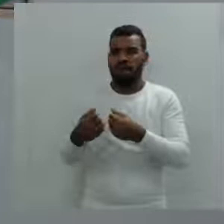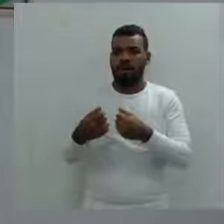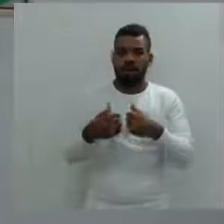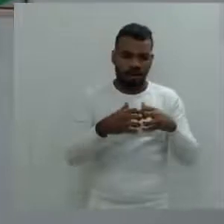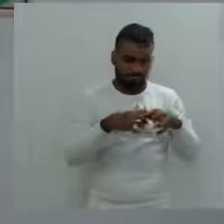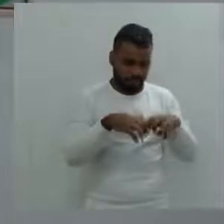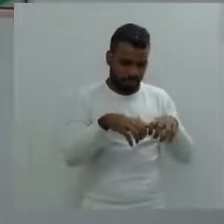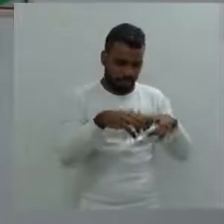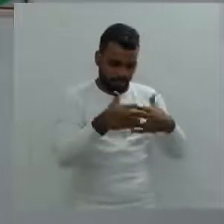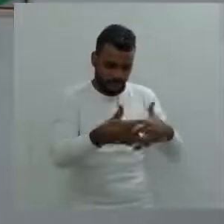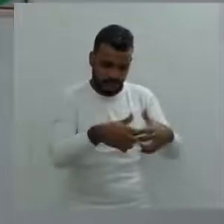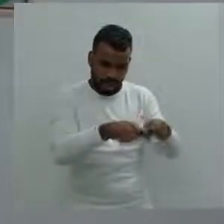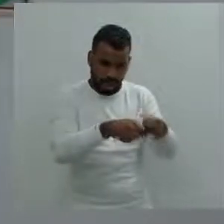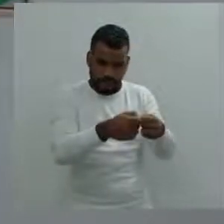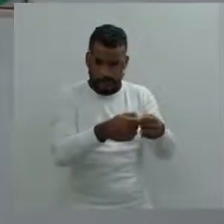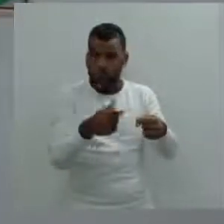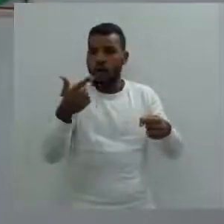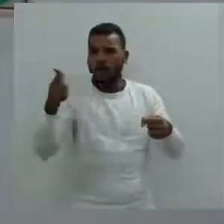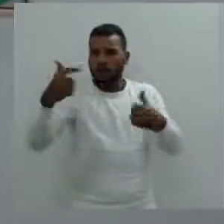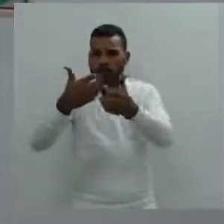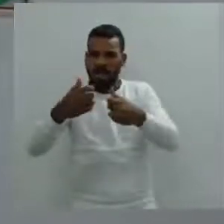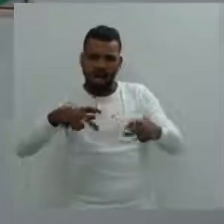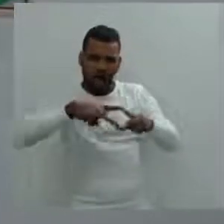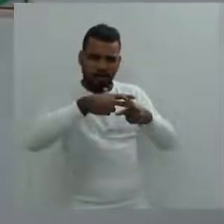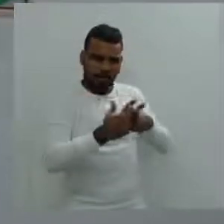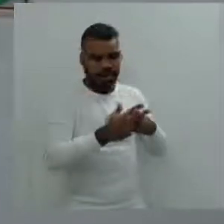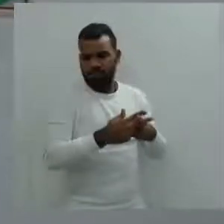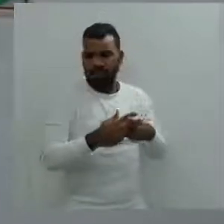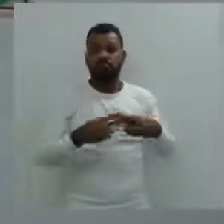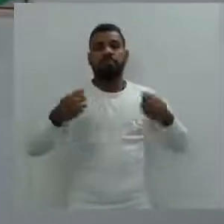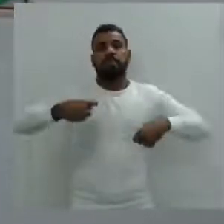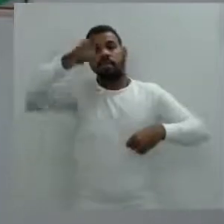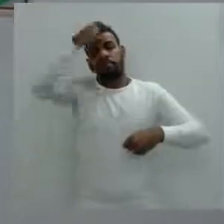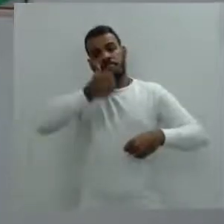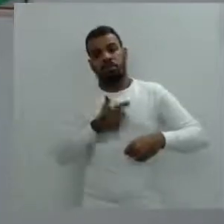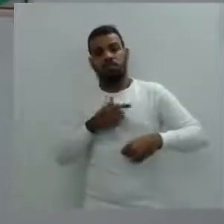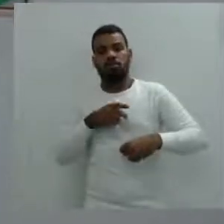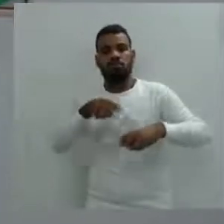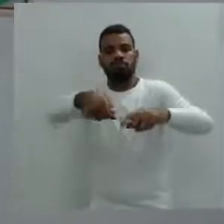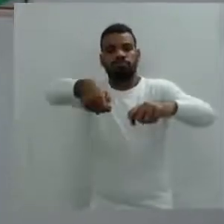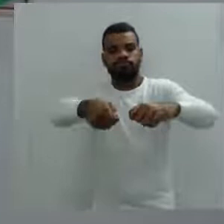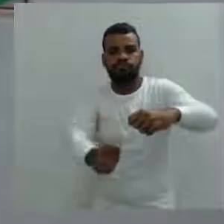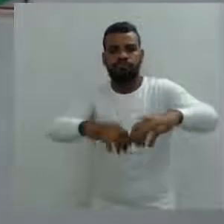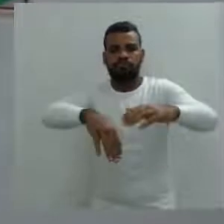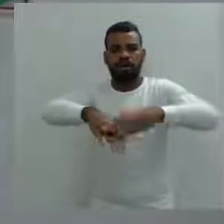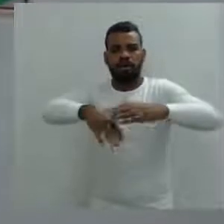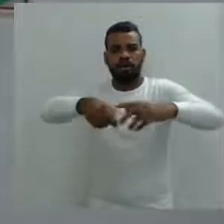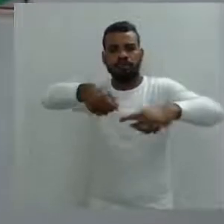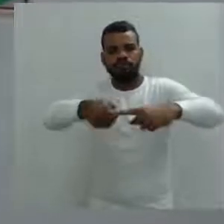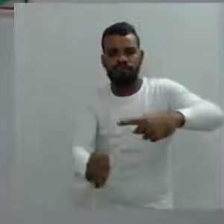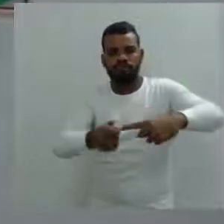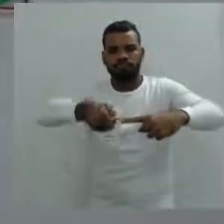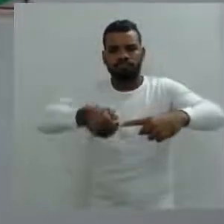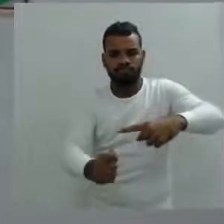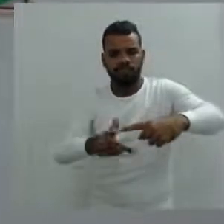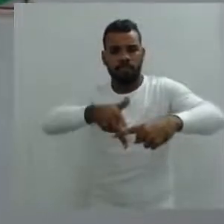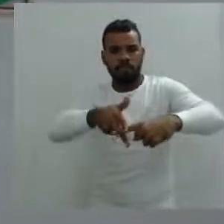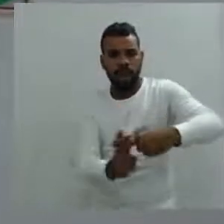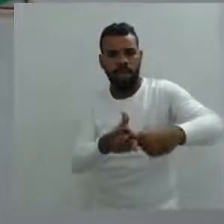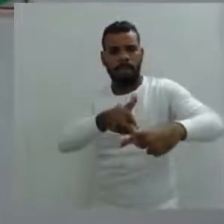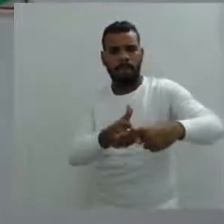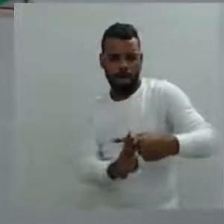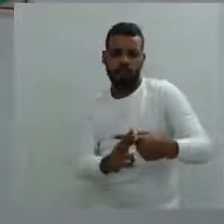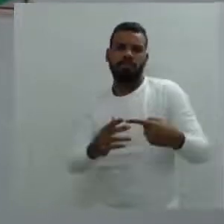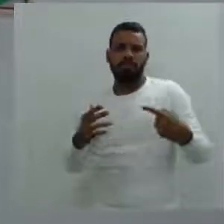ir lá e ajeitar essa máquina. Vai ter que ter uma pessoa capacitada para ir ajeitar a máquina. Então ela vai lá e conserta